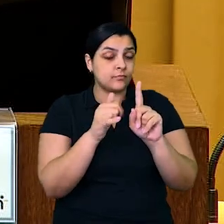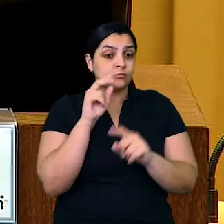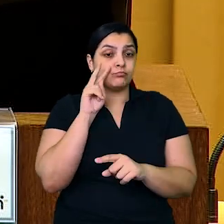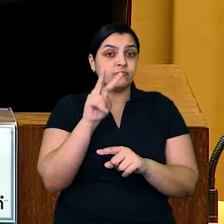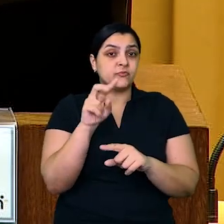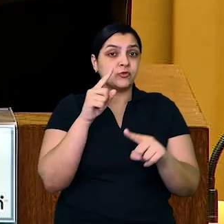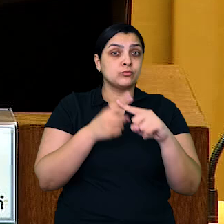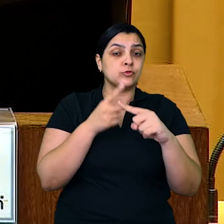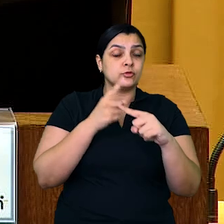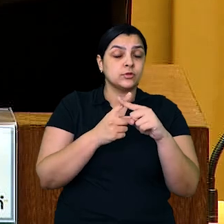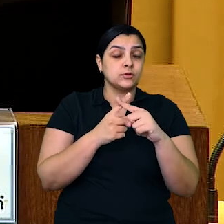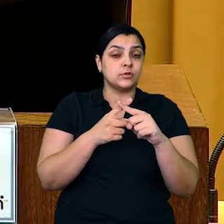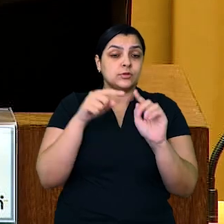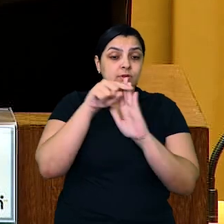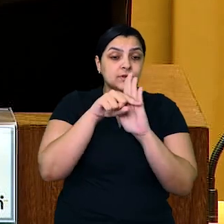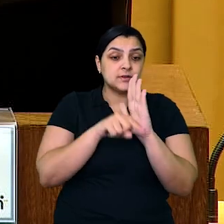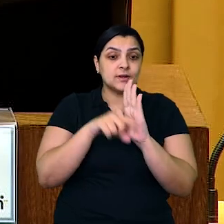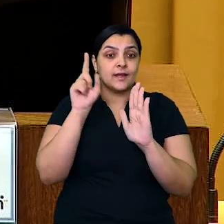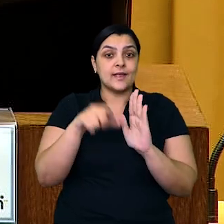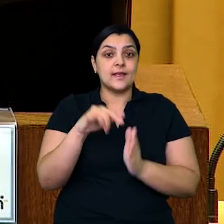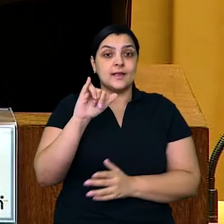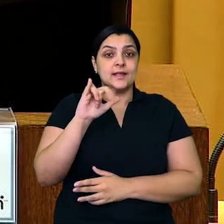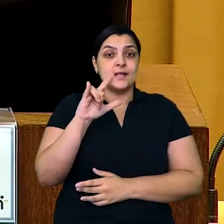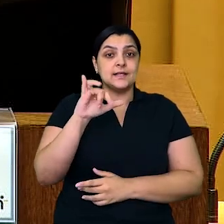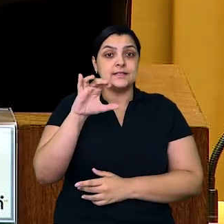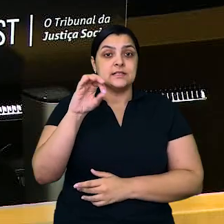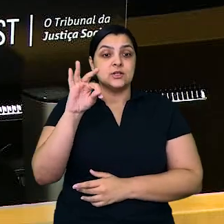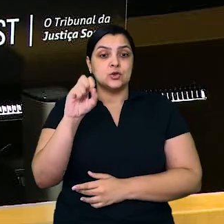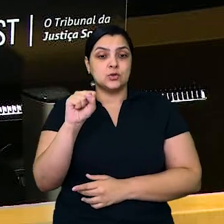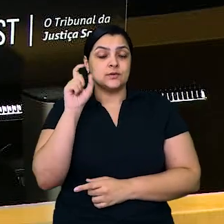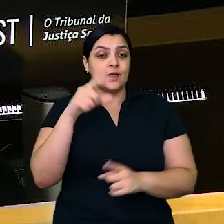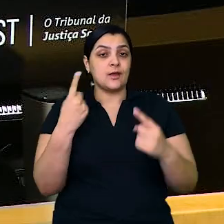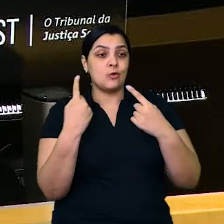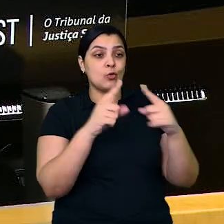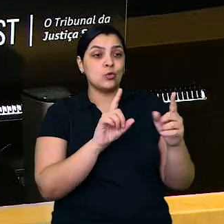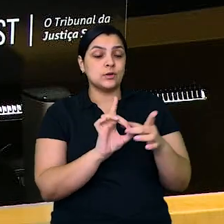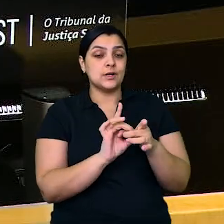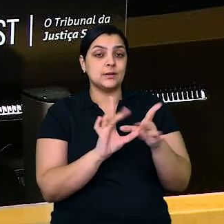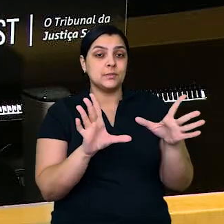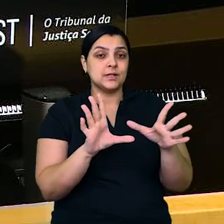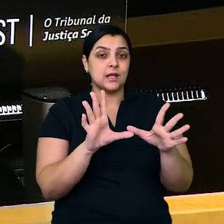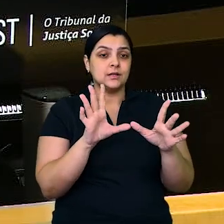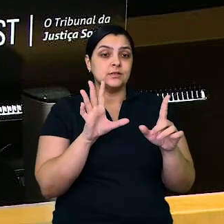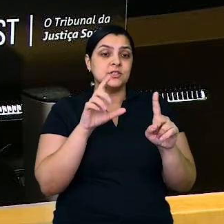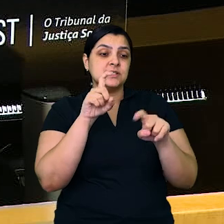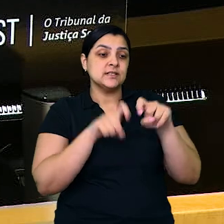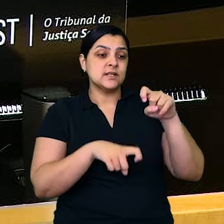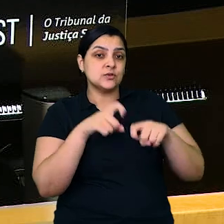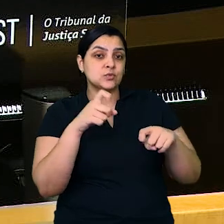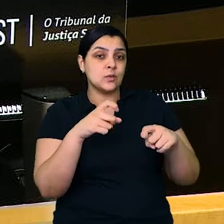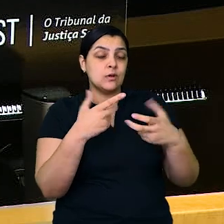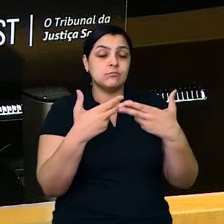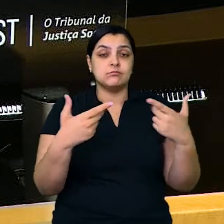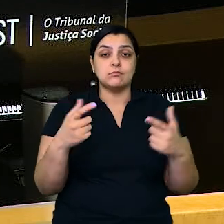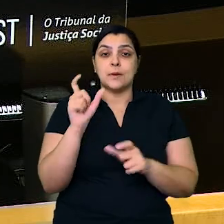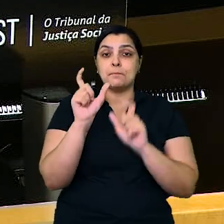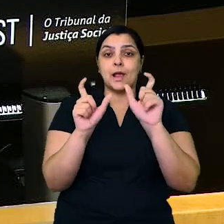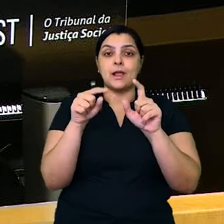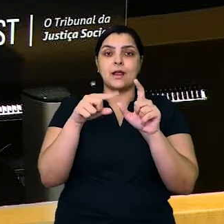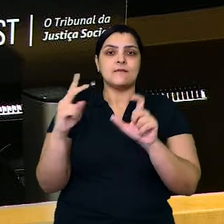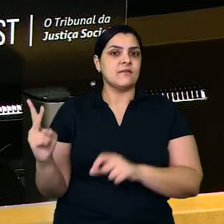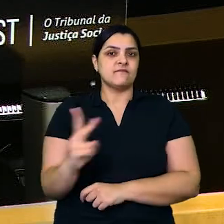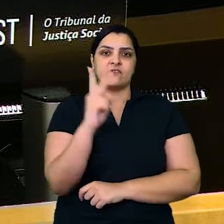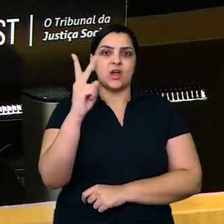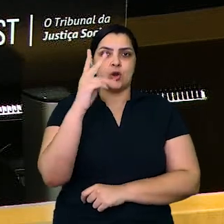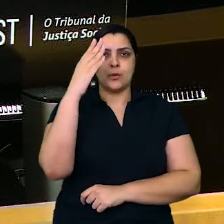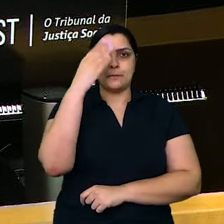em vista que a ação investiga atos ilícitos que atentam contra a liberdade sexual, a palavra das vítimas deve ter valor